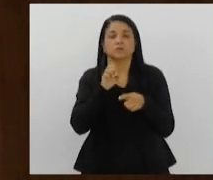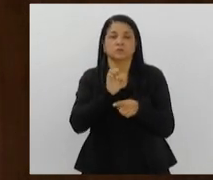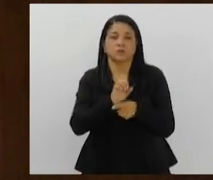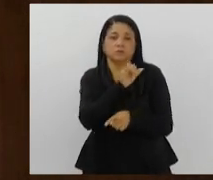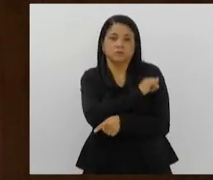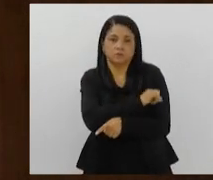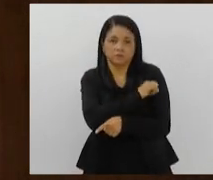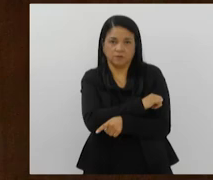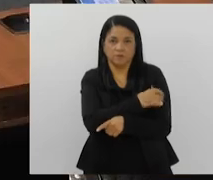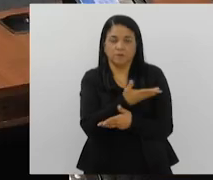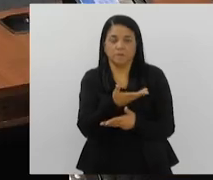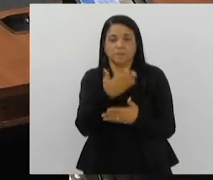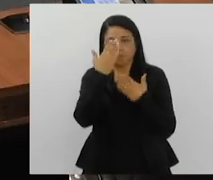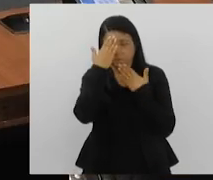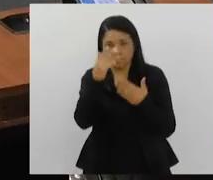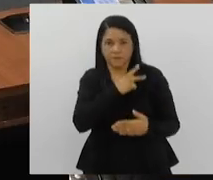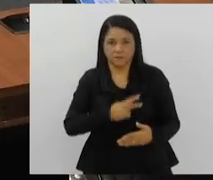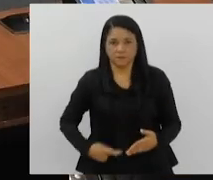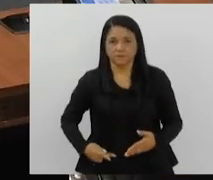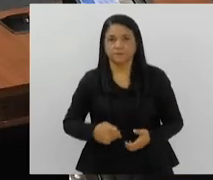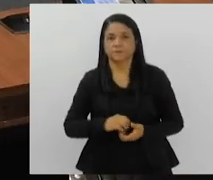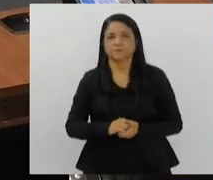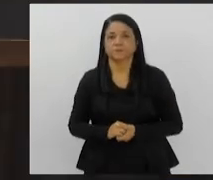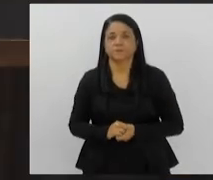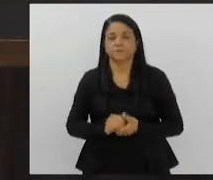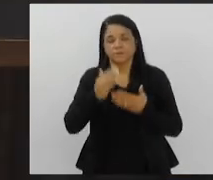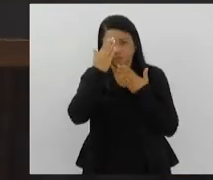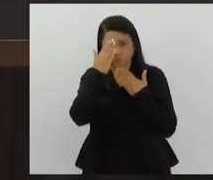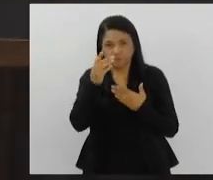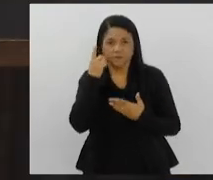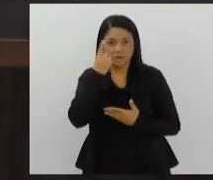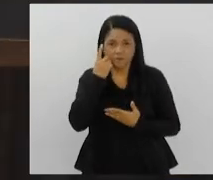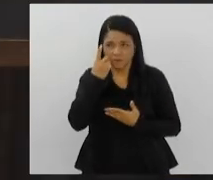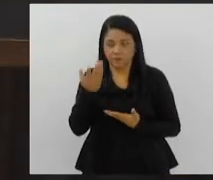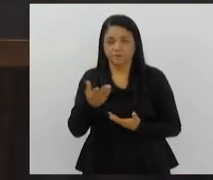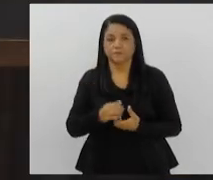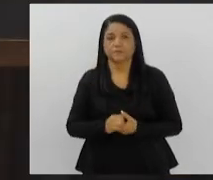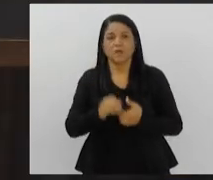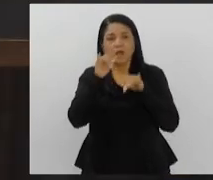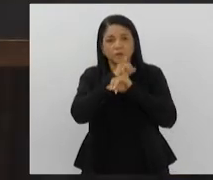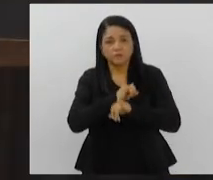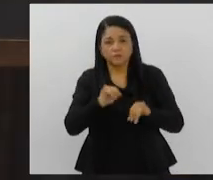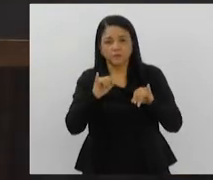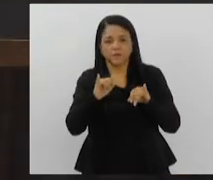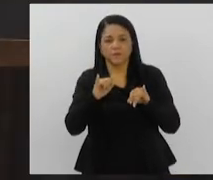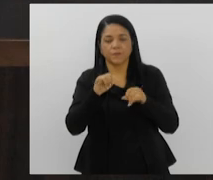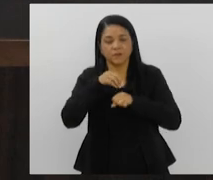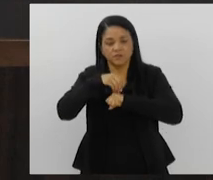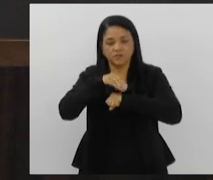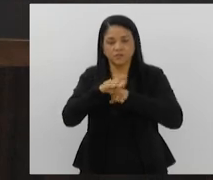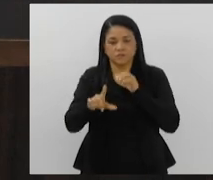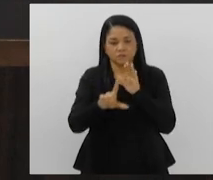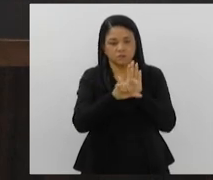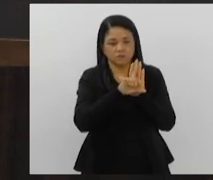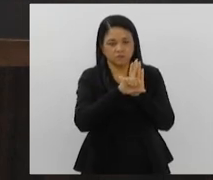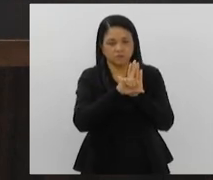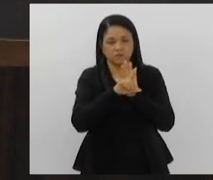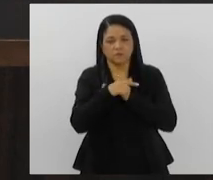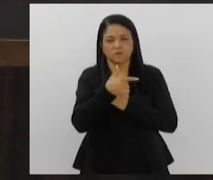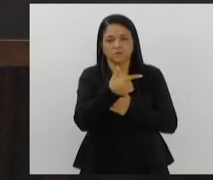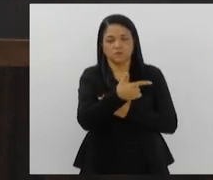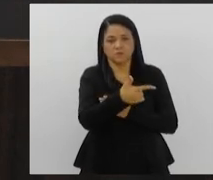Janeiro. Obrigado, minha presidente. Obrigada, deputado. Anuncio indicação legislativa